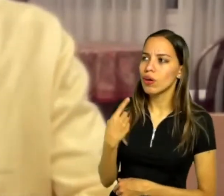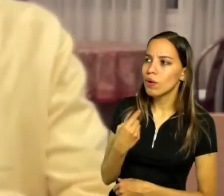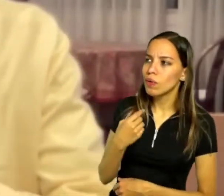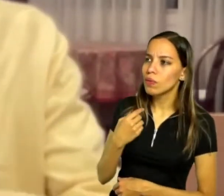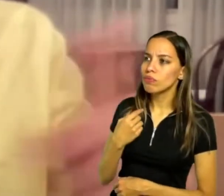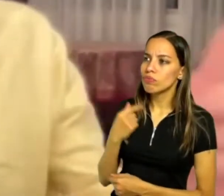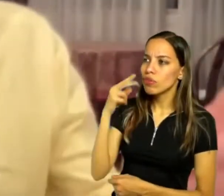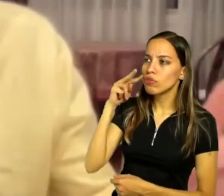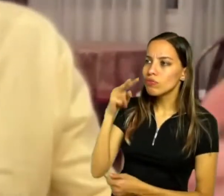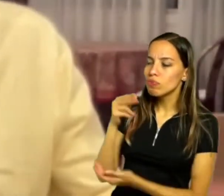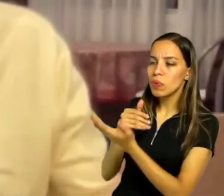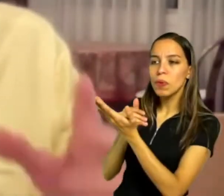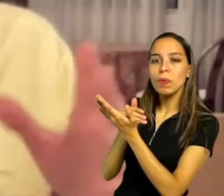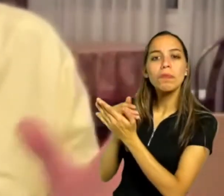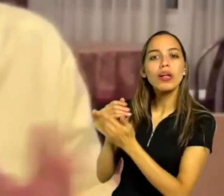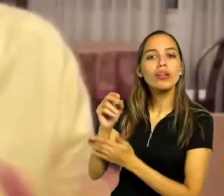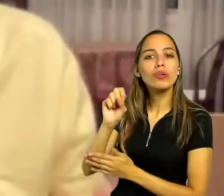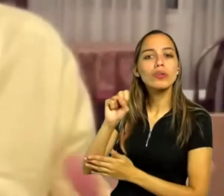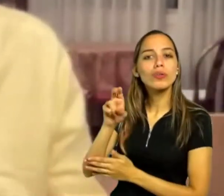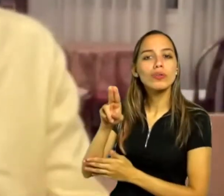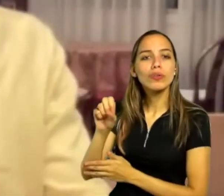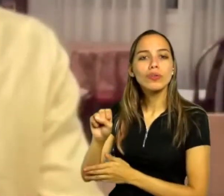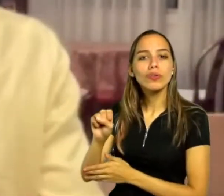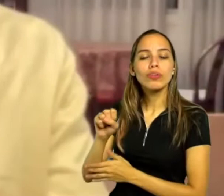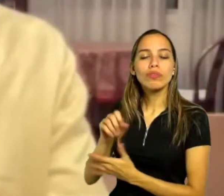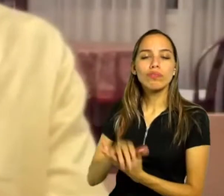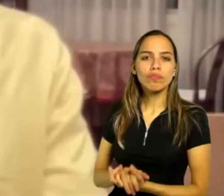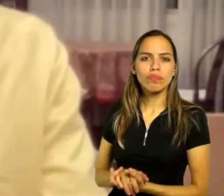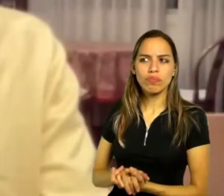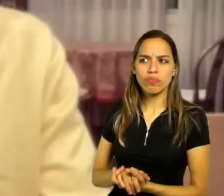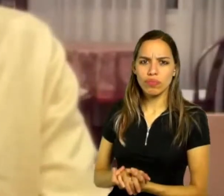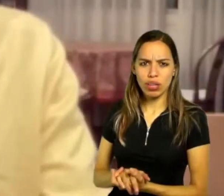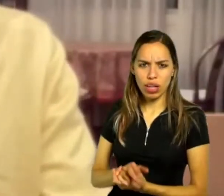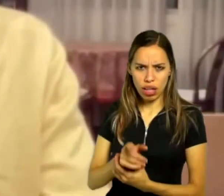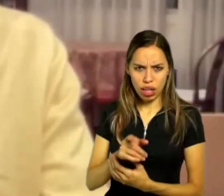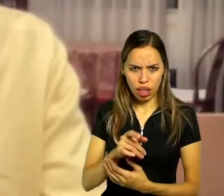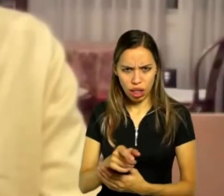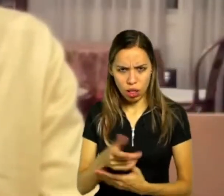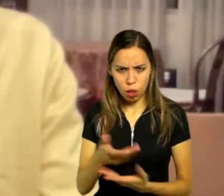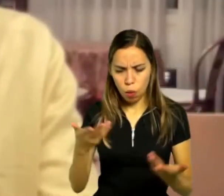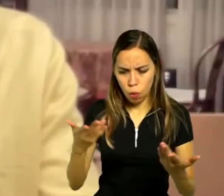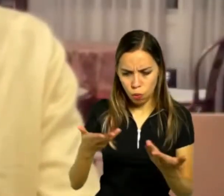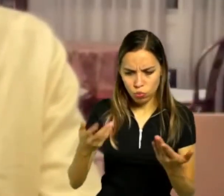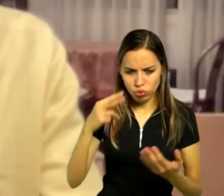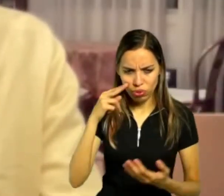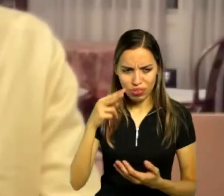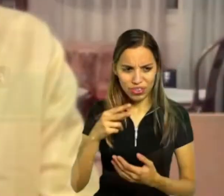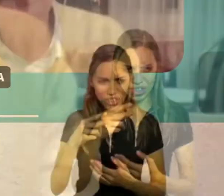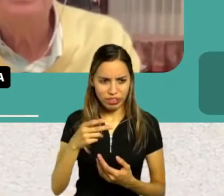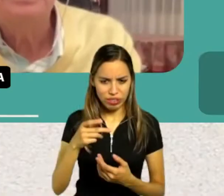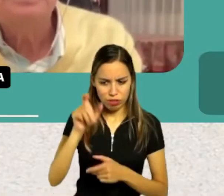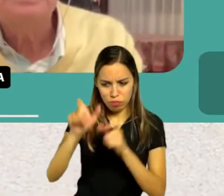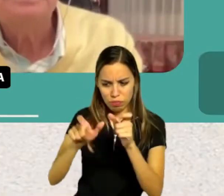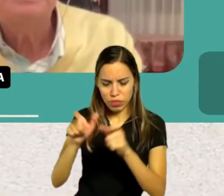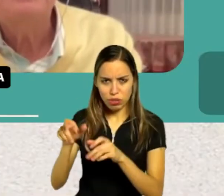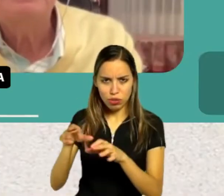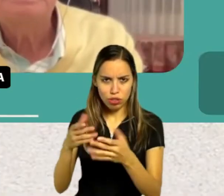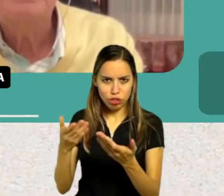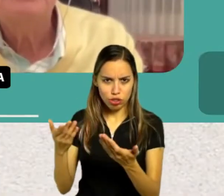durante a carreira de vocês não vão ver nada semelhante ao que foi a criação do SUS. Pode dizer, né,